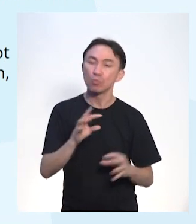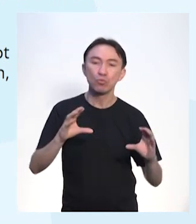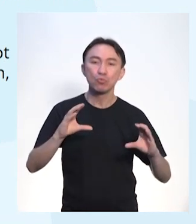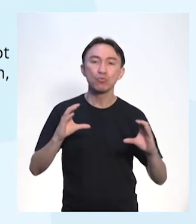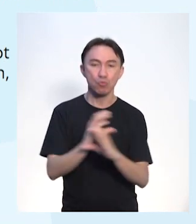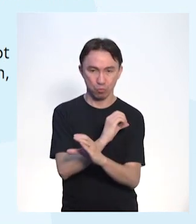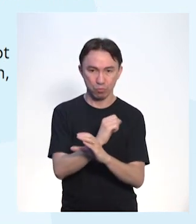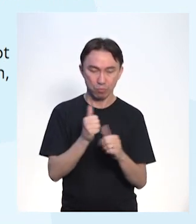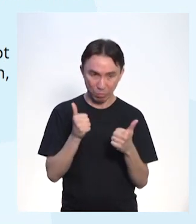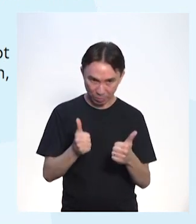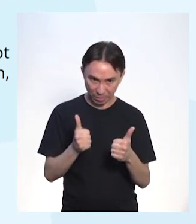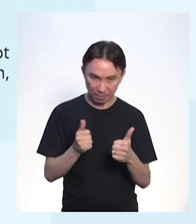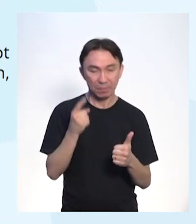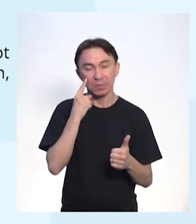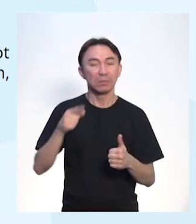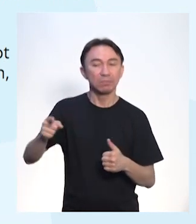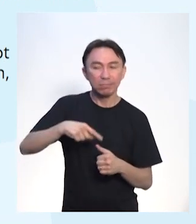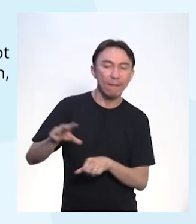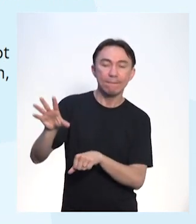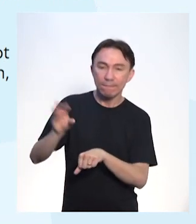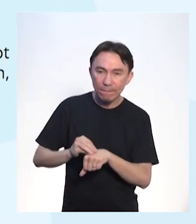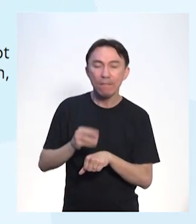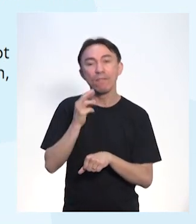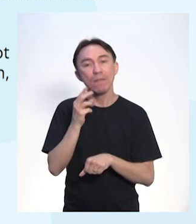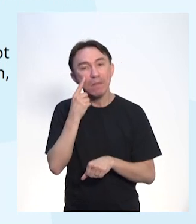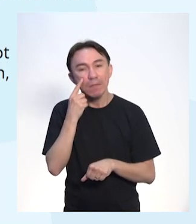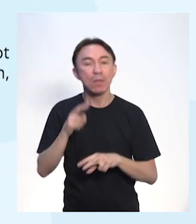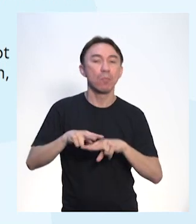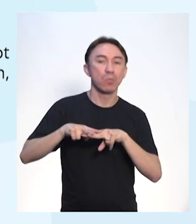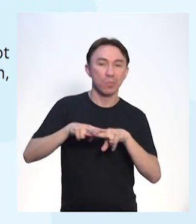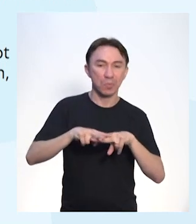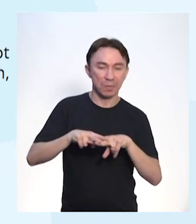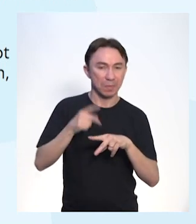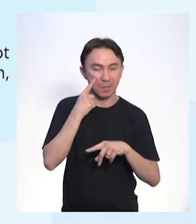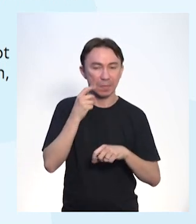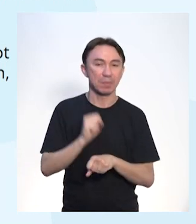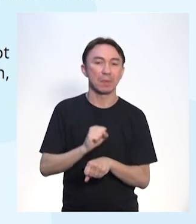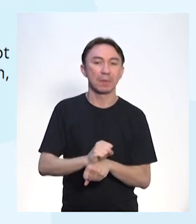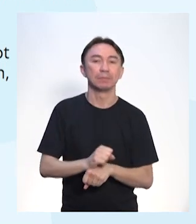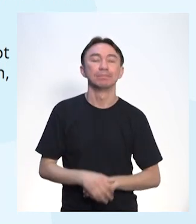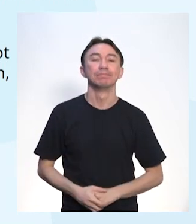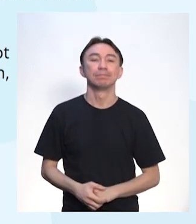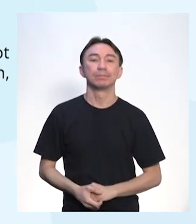consegue coletar e fazer a correção de forma mais rápida. A gente espera vocês.